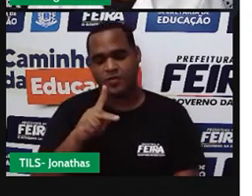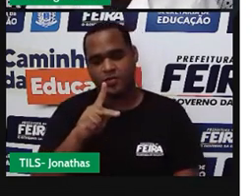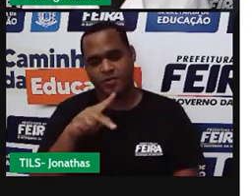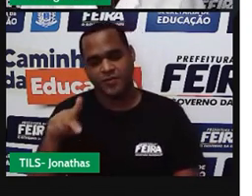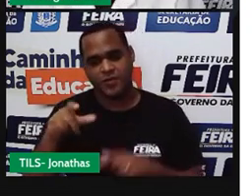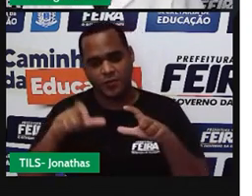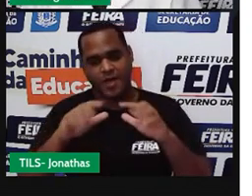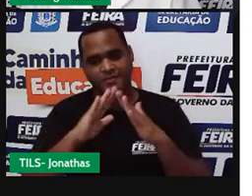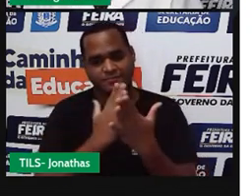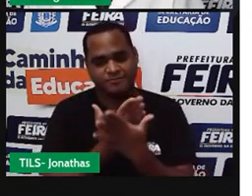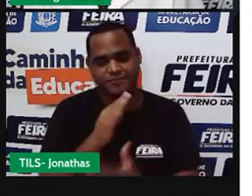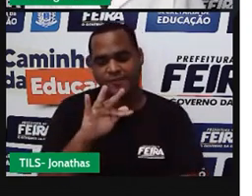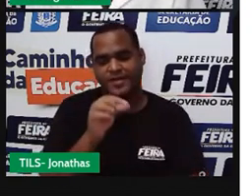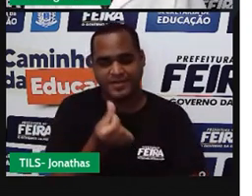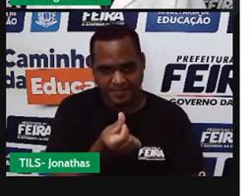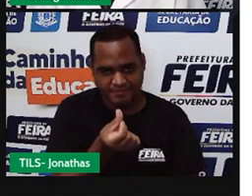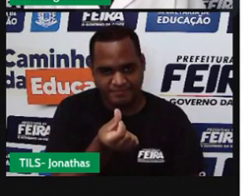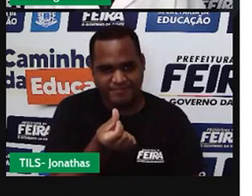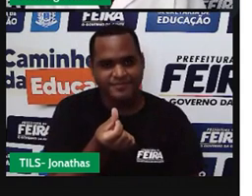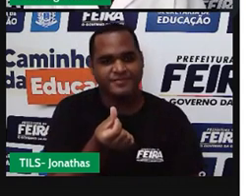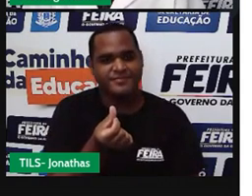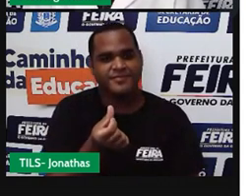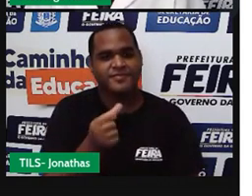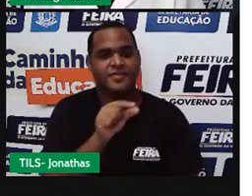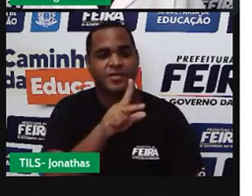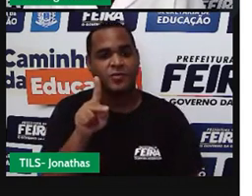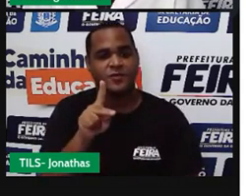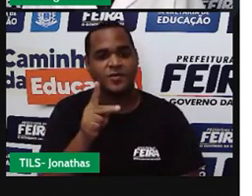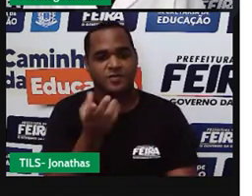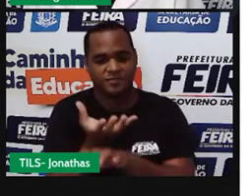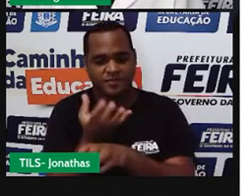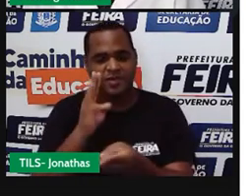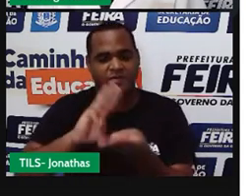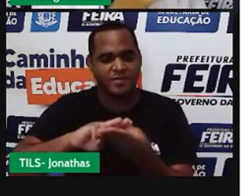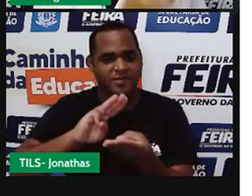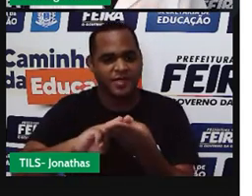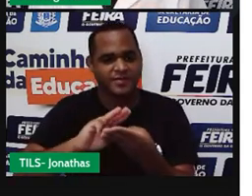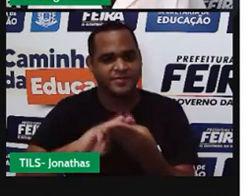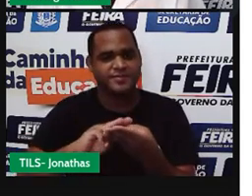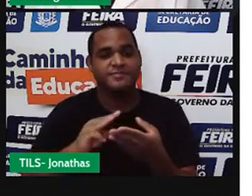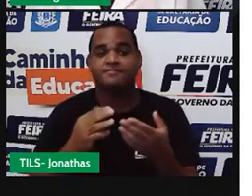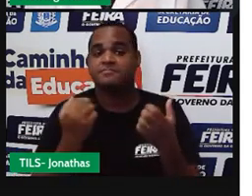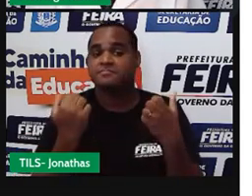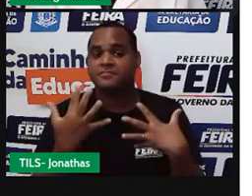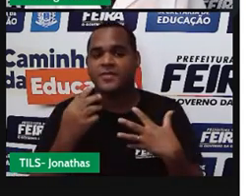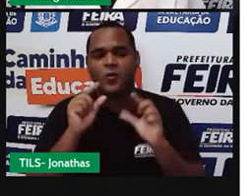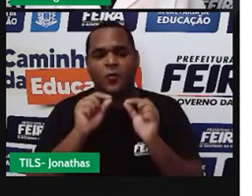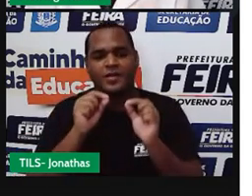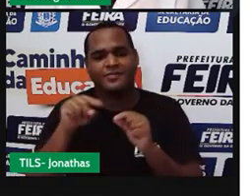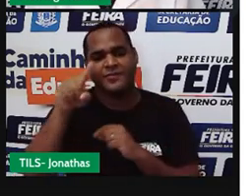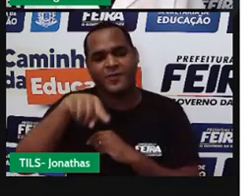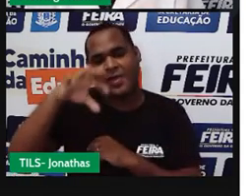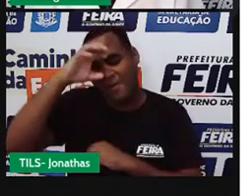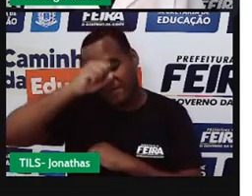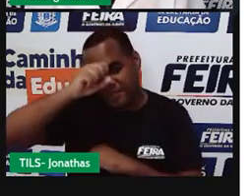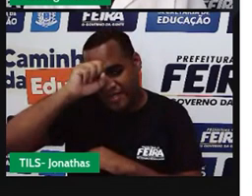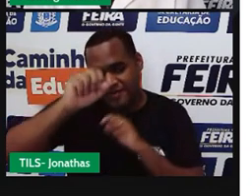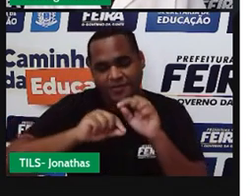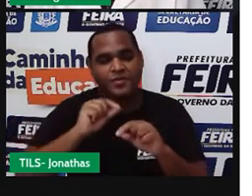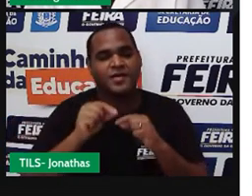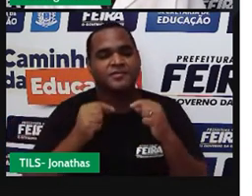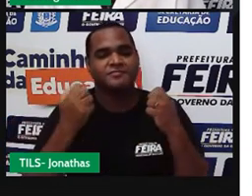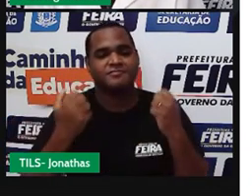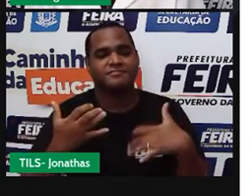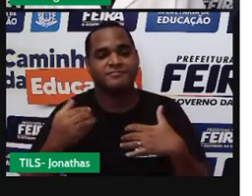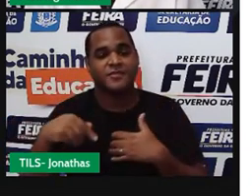escola municipal Faustino Dias Lima sou professor de matemática e o que é que a gente vai aprender nessa aula né